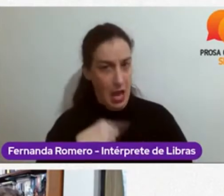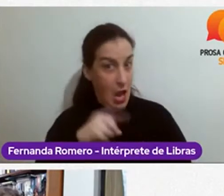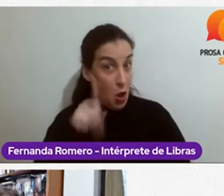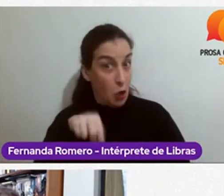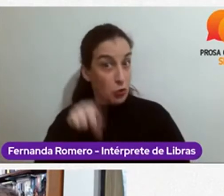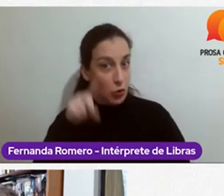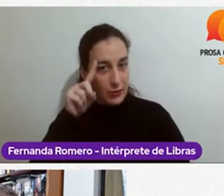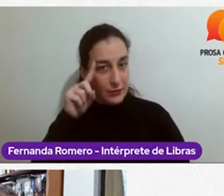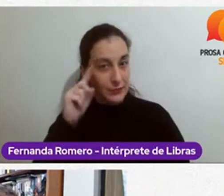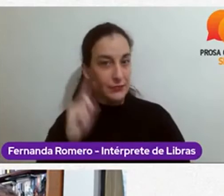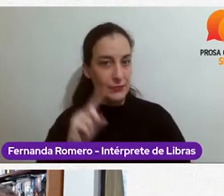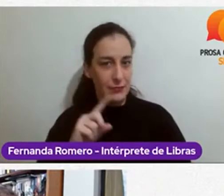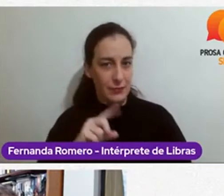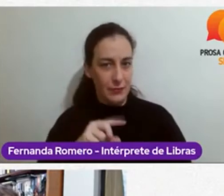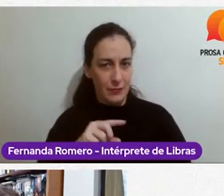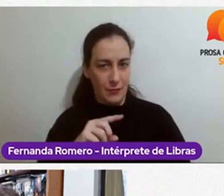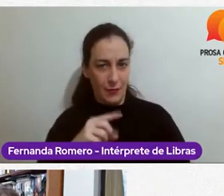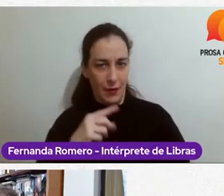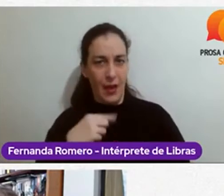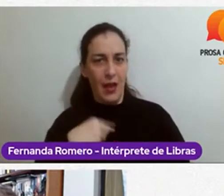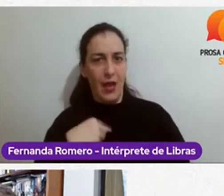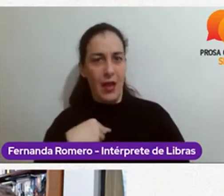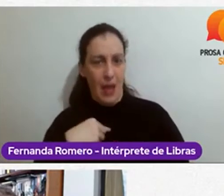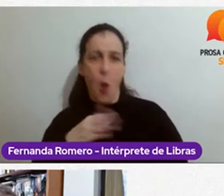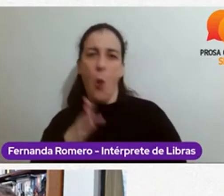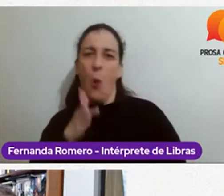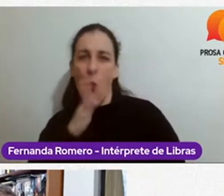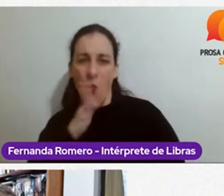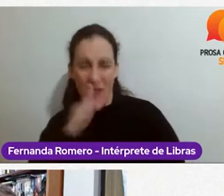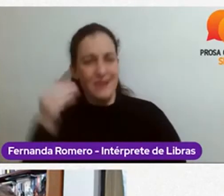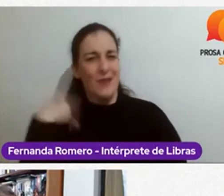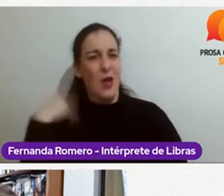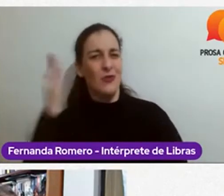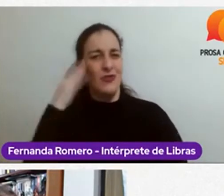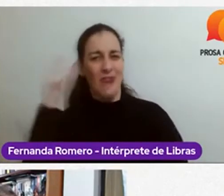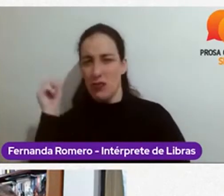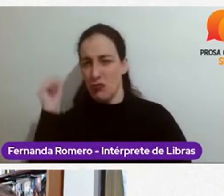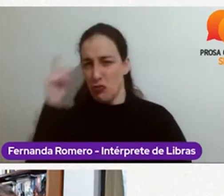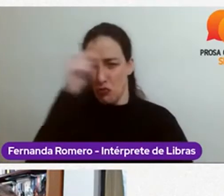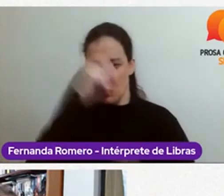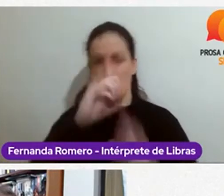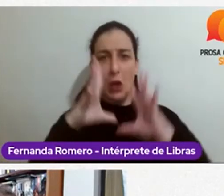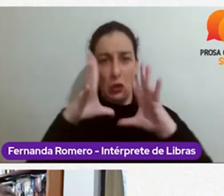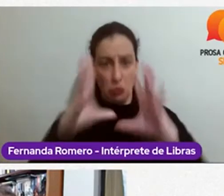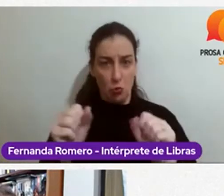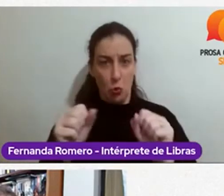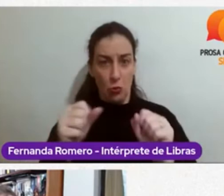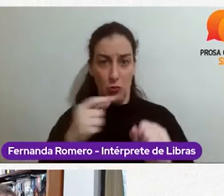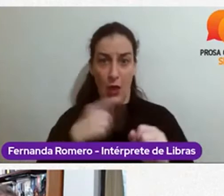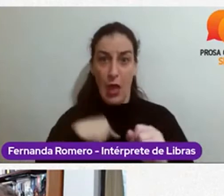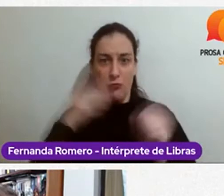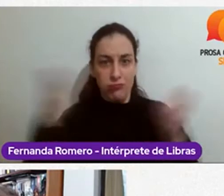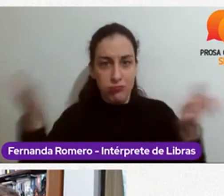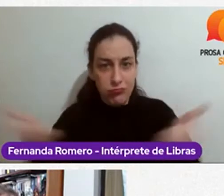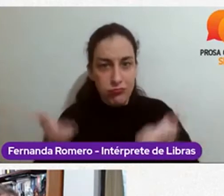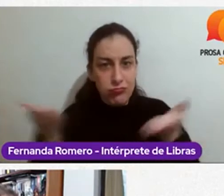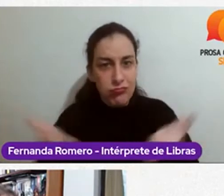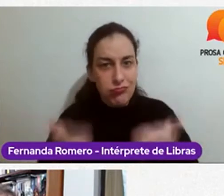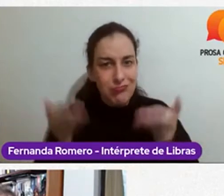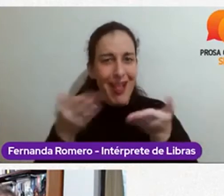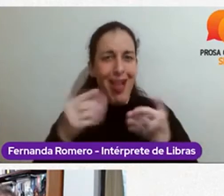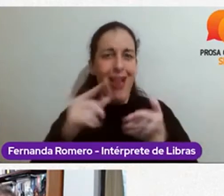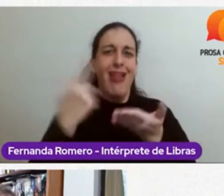bom, não só por ser escritor, mas porque conheço a dificuldade de todo mundo. Eu sou um incentivador das pequenas